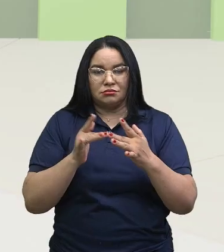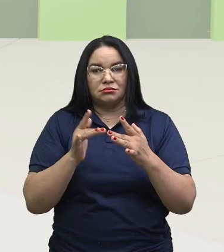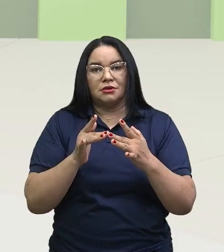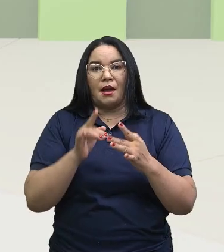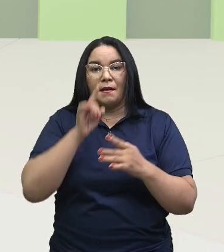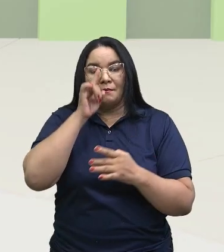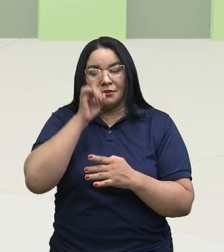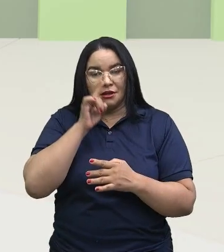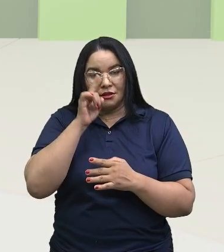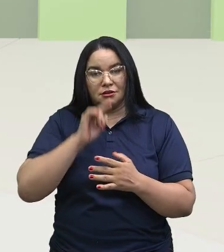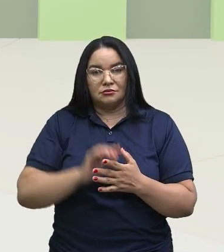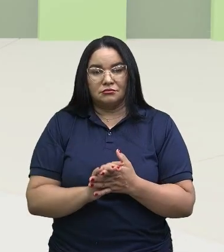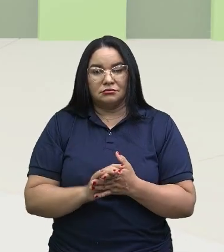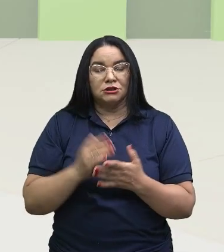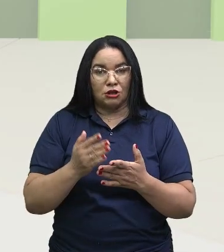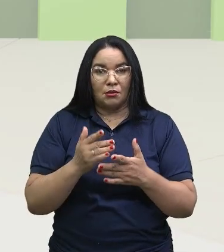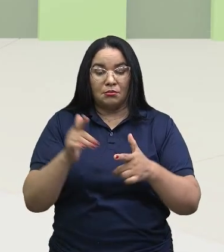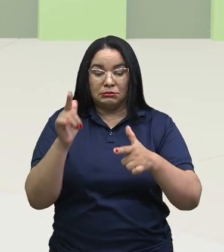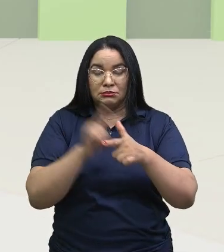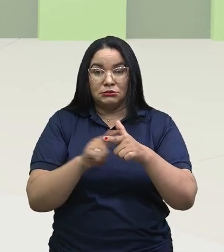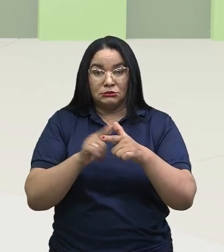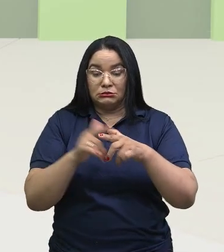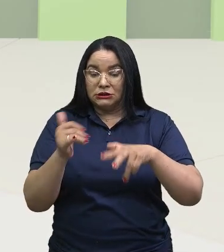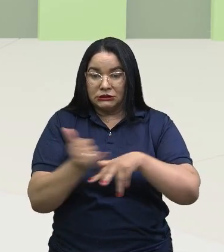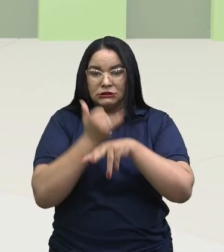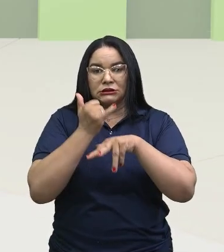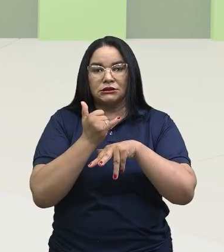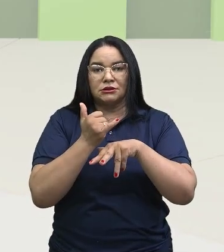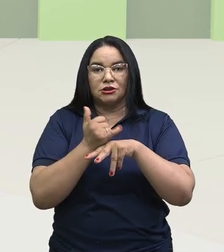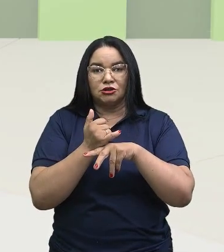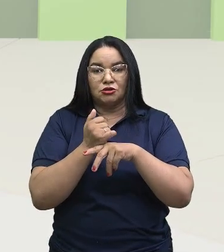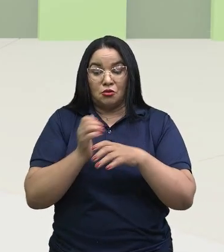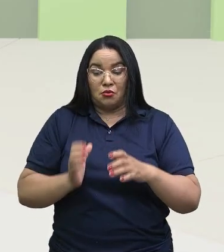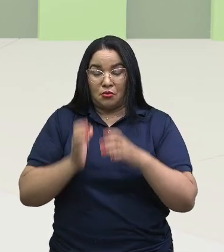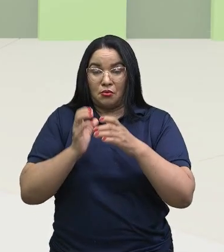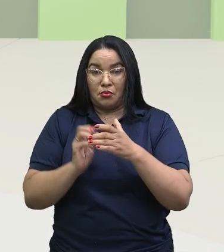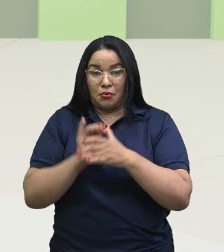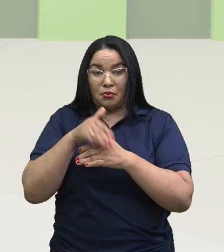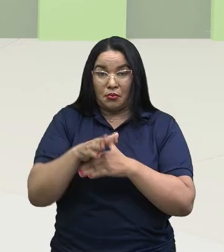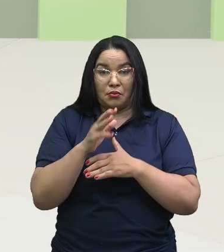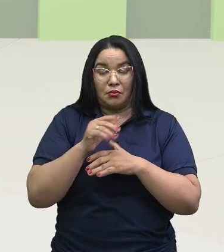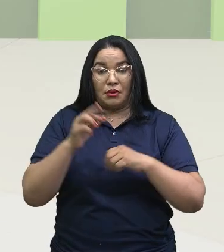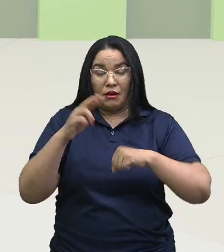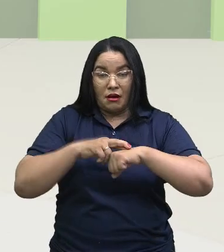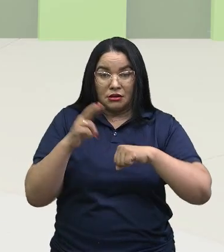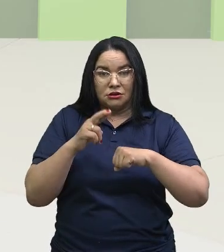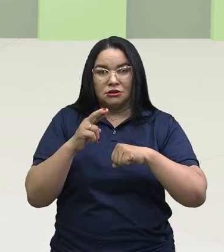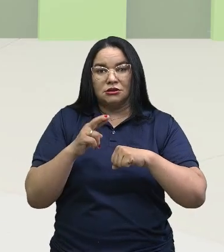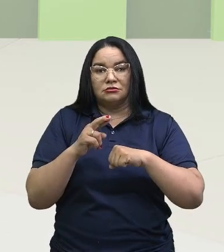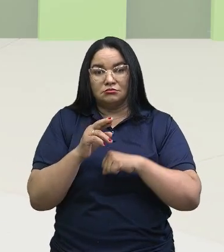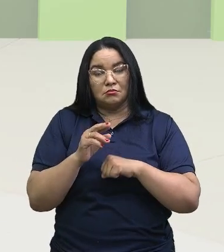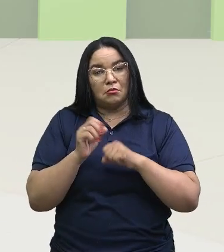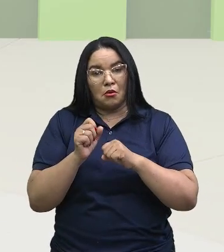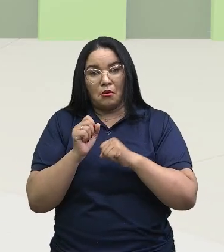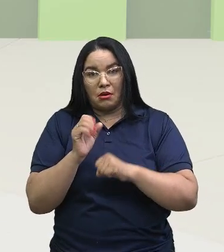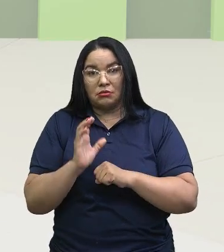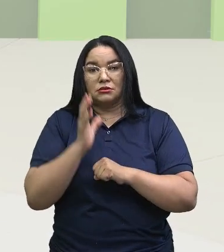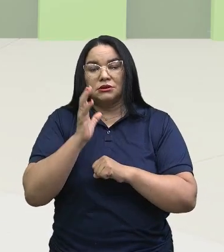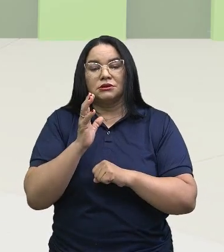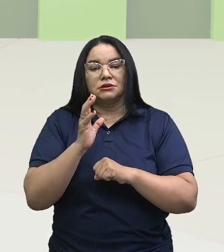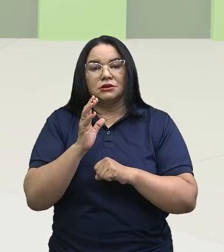não são apenas acidentes nucleares, acidentes radioativos, que vão acontecer em